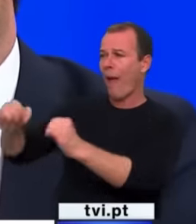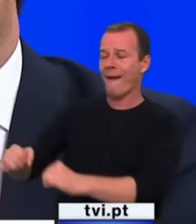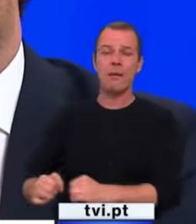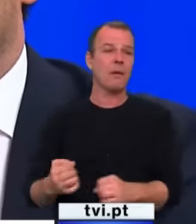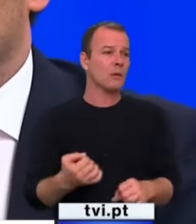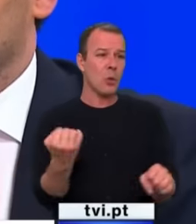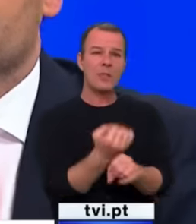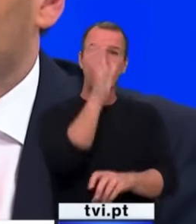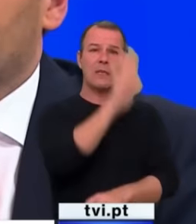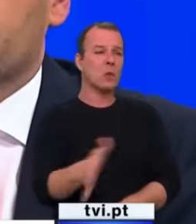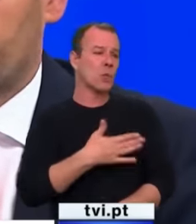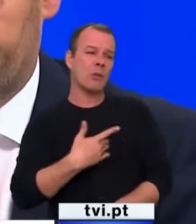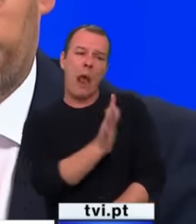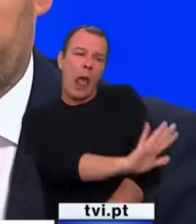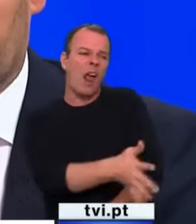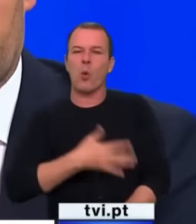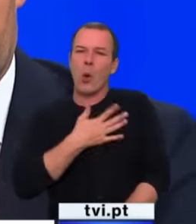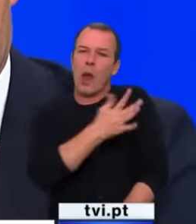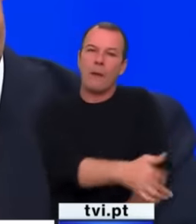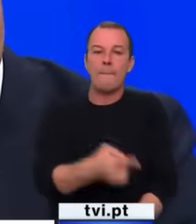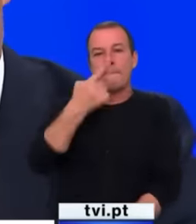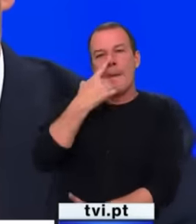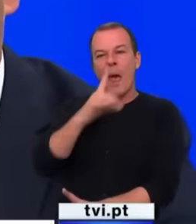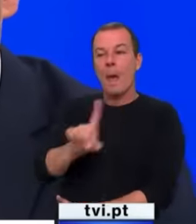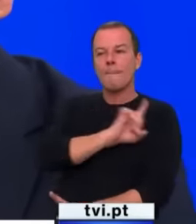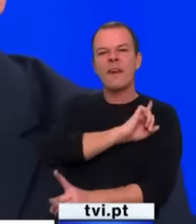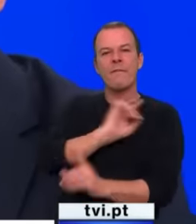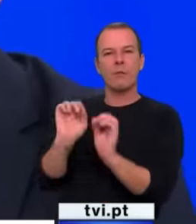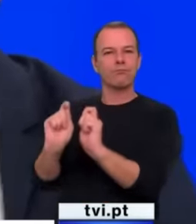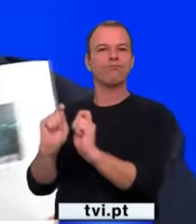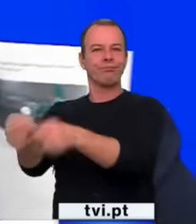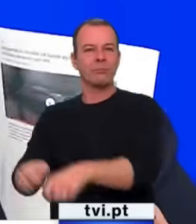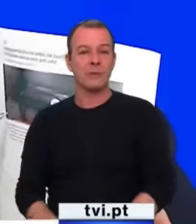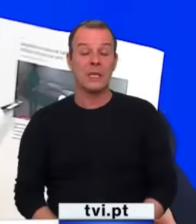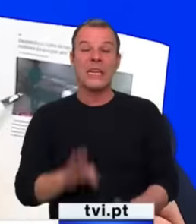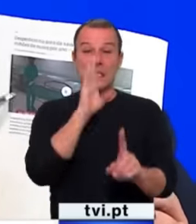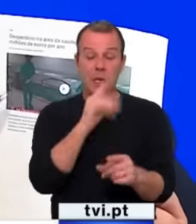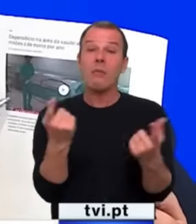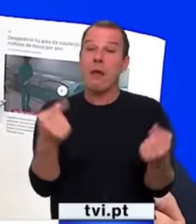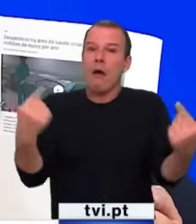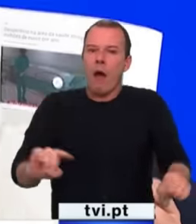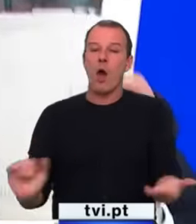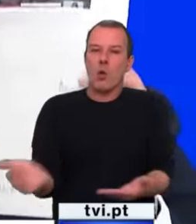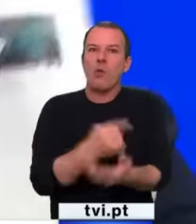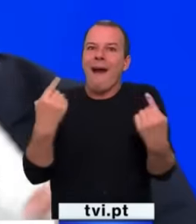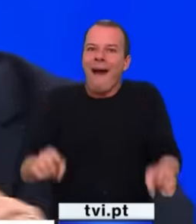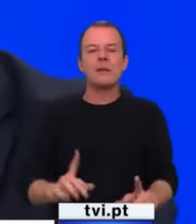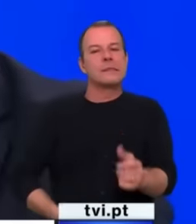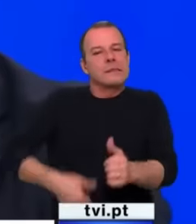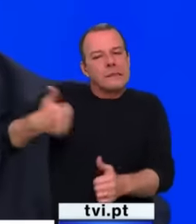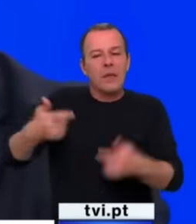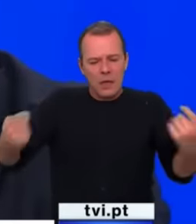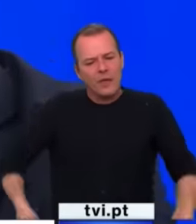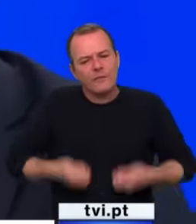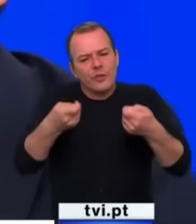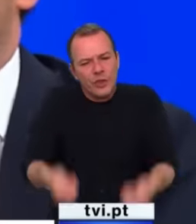do Serviço Nacional de Saúde e investir no negócio privado da saúde. Se há dinheiro, se há recursos, nós queremos continuar a investir nos nossos